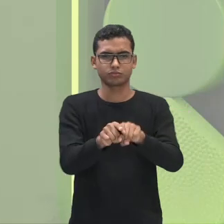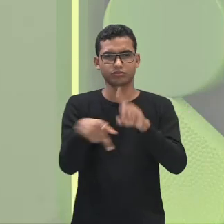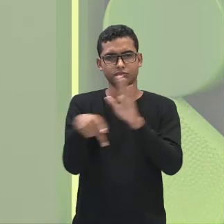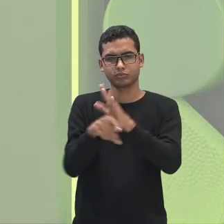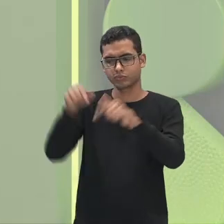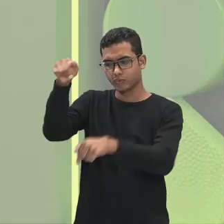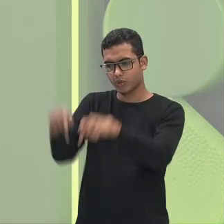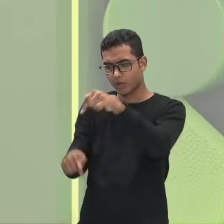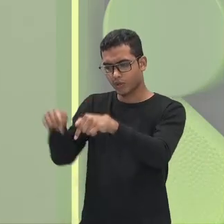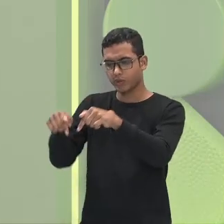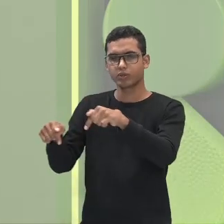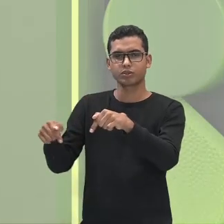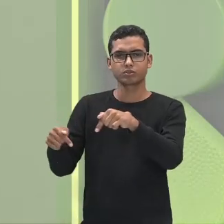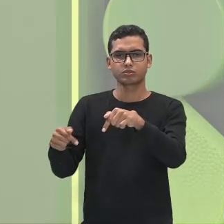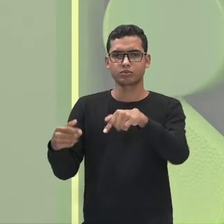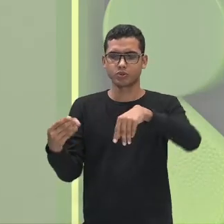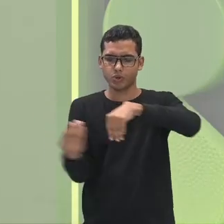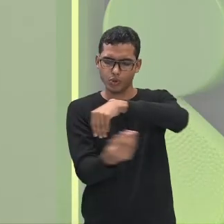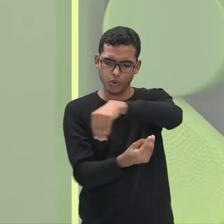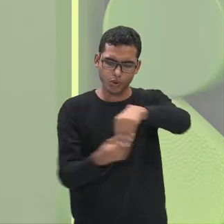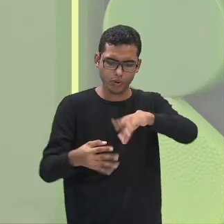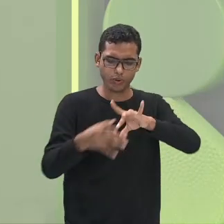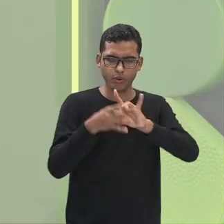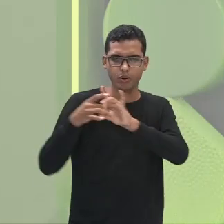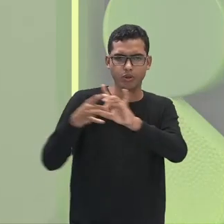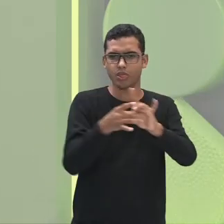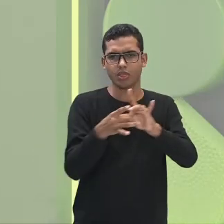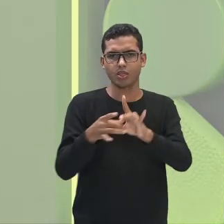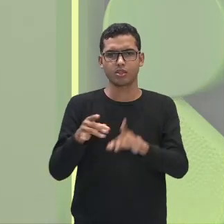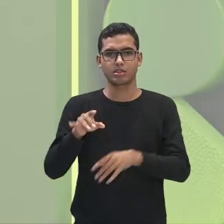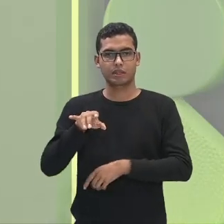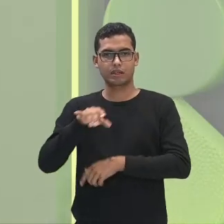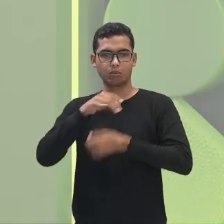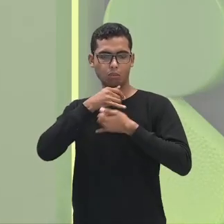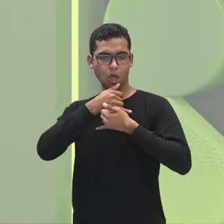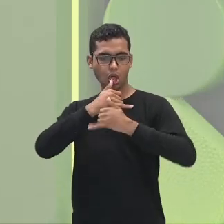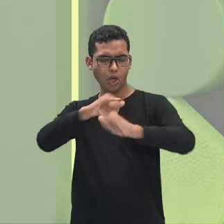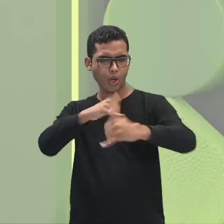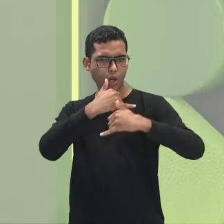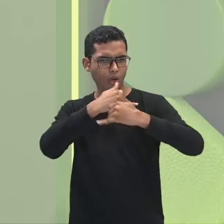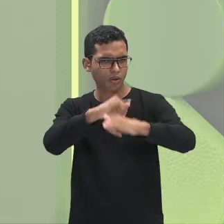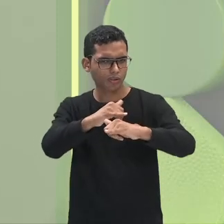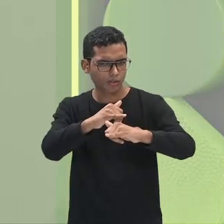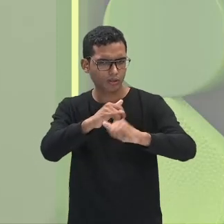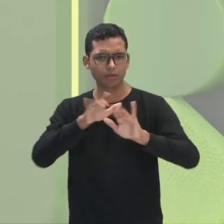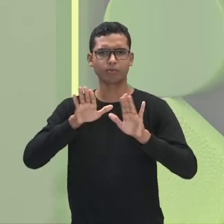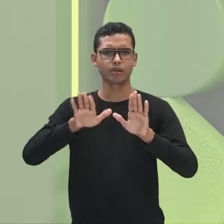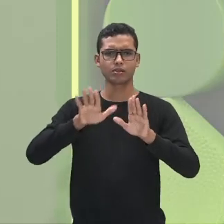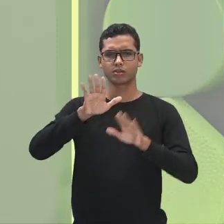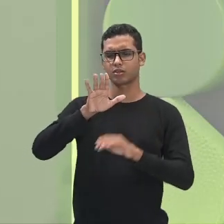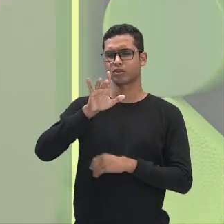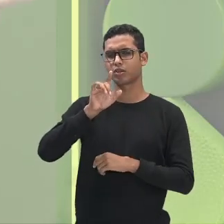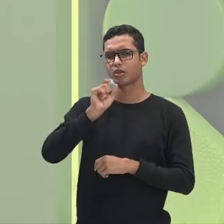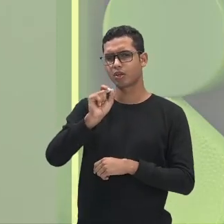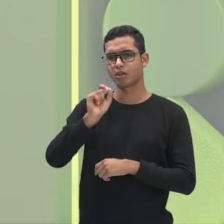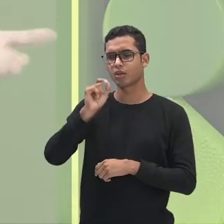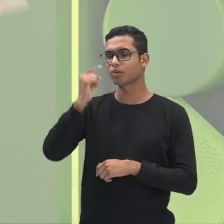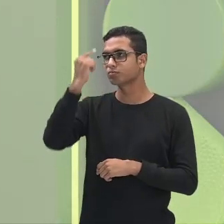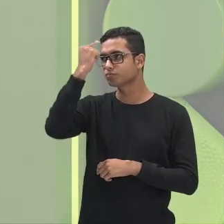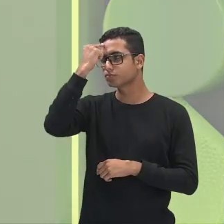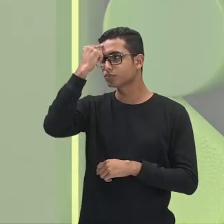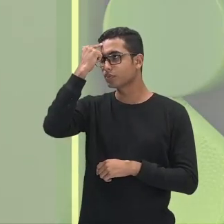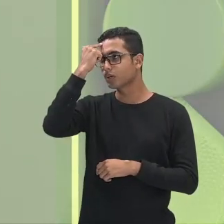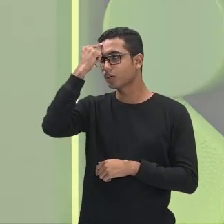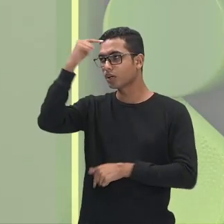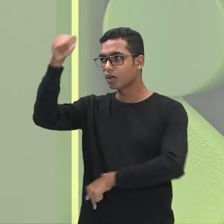química, porque não adianta estar falando aqui de eletricidade e falar somente, não pensar na